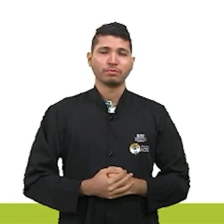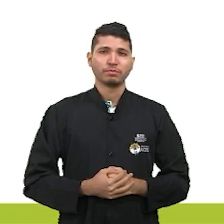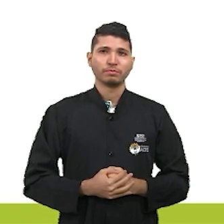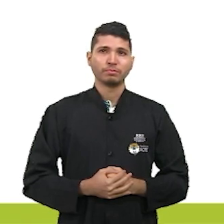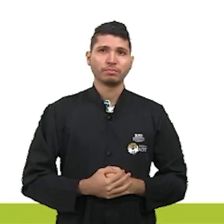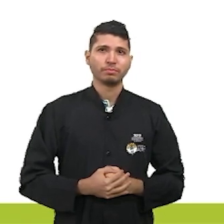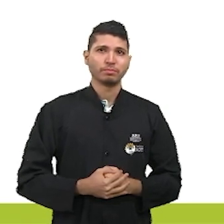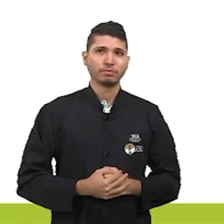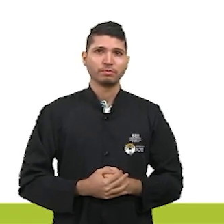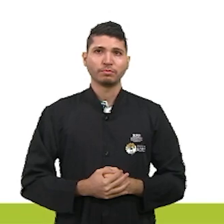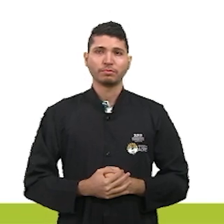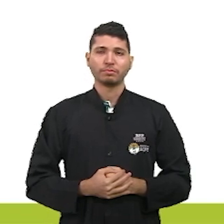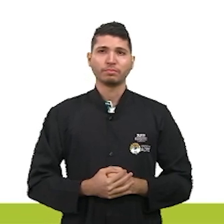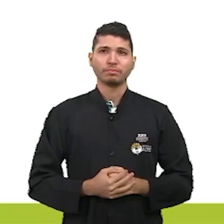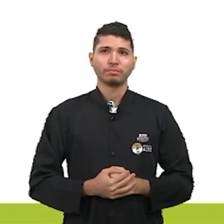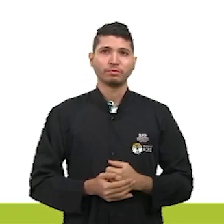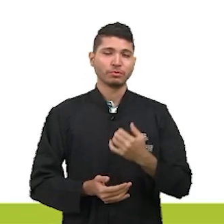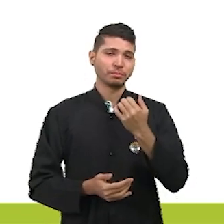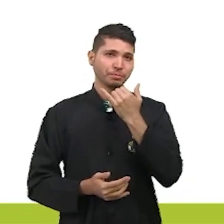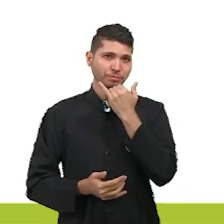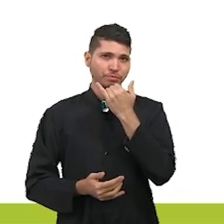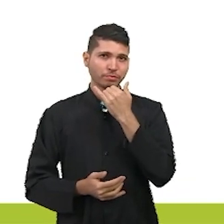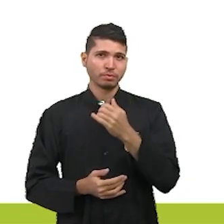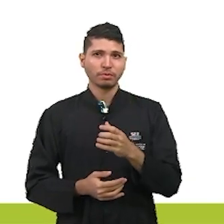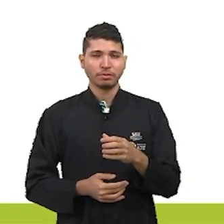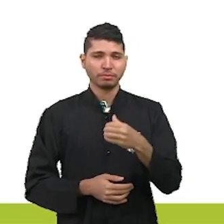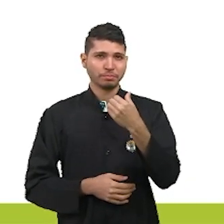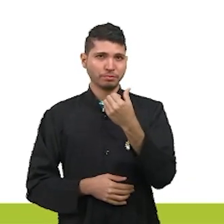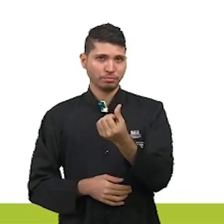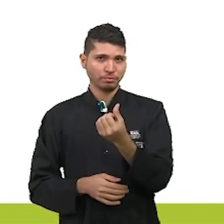Aqui é 6 e aqui é 6.